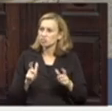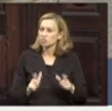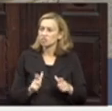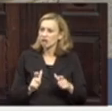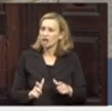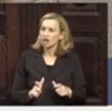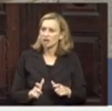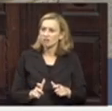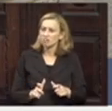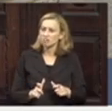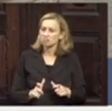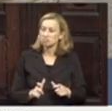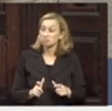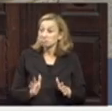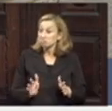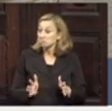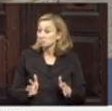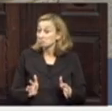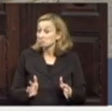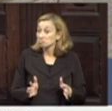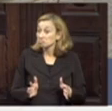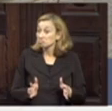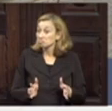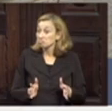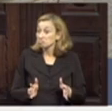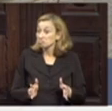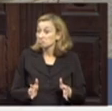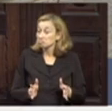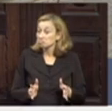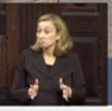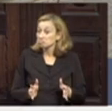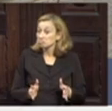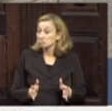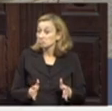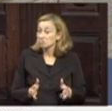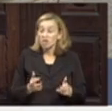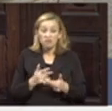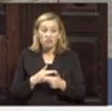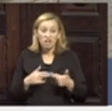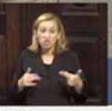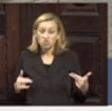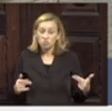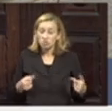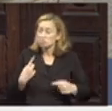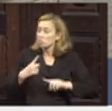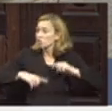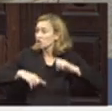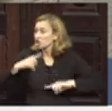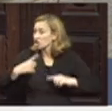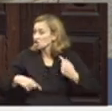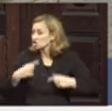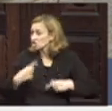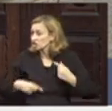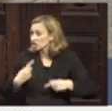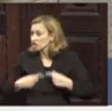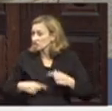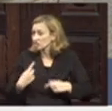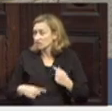do Ministério Público, pelo menos nesses 12 anos que eu estou aqui, não foi este tom. Muito pelo